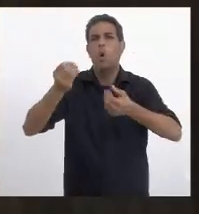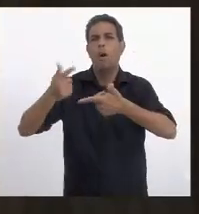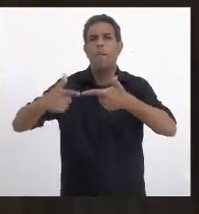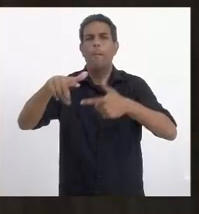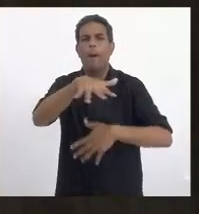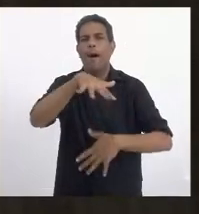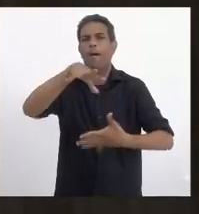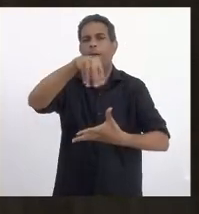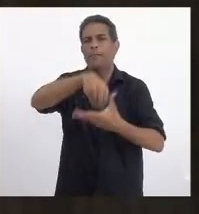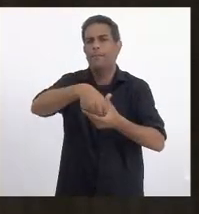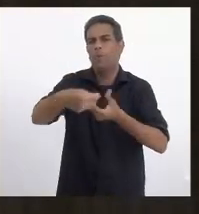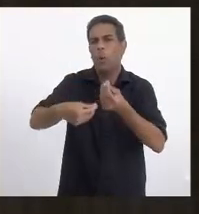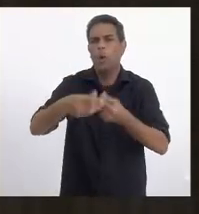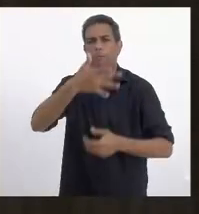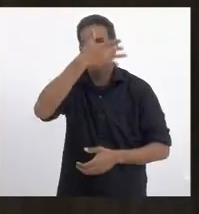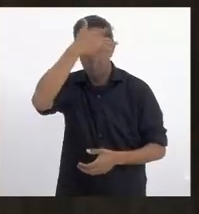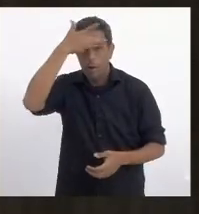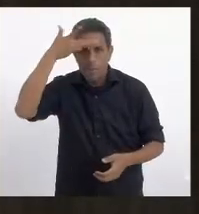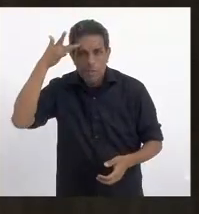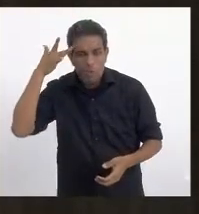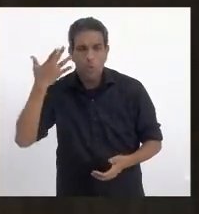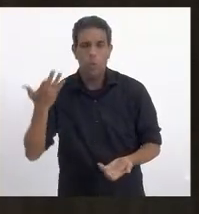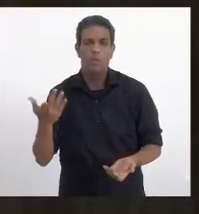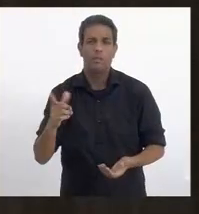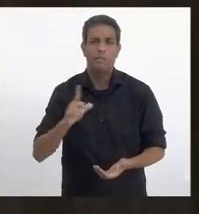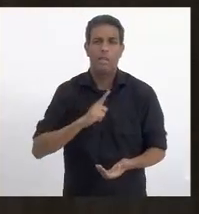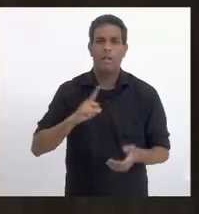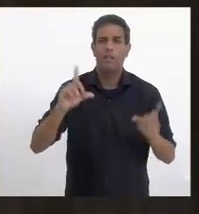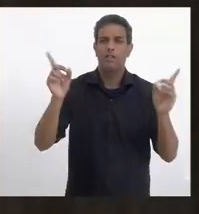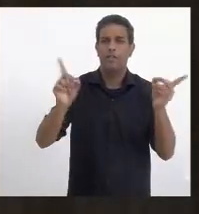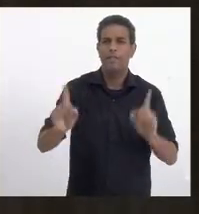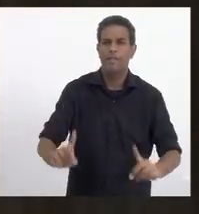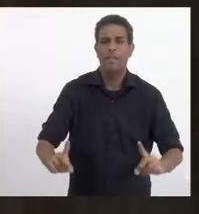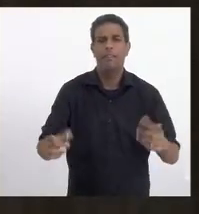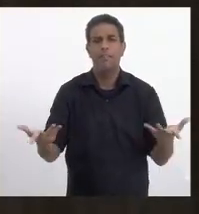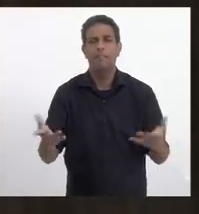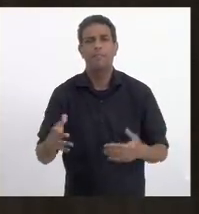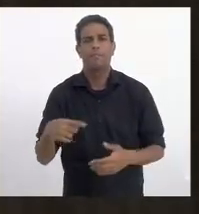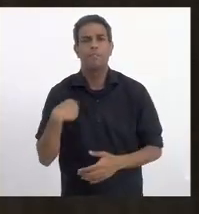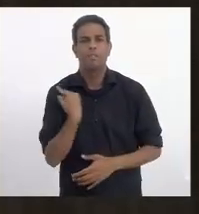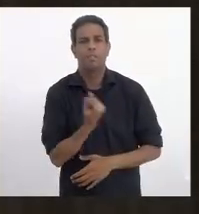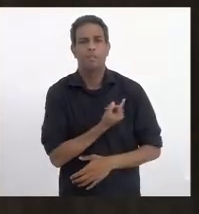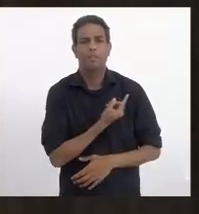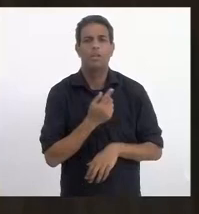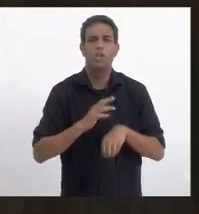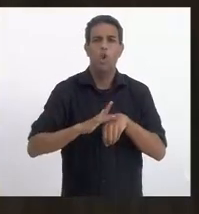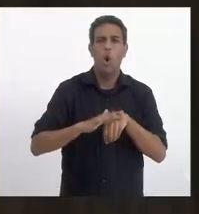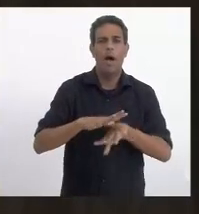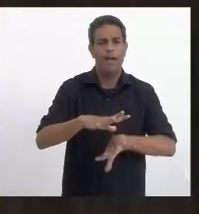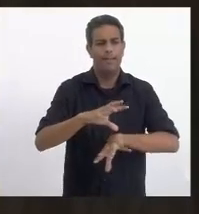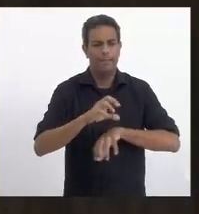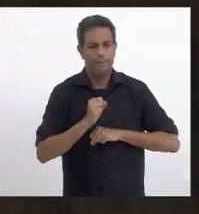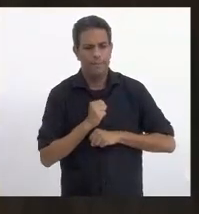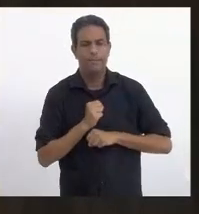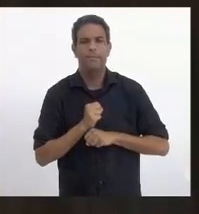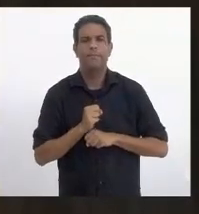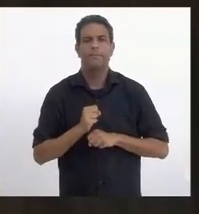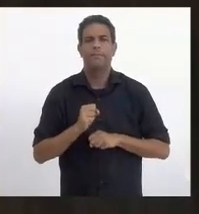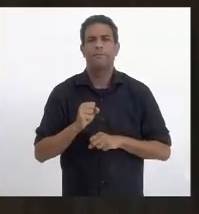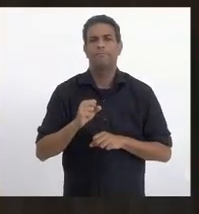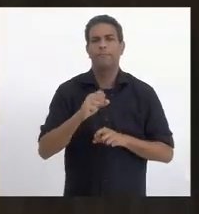inativos e pensionistas pessoas com deficiência portador de doença grave e